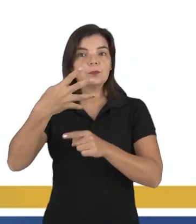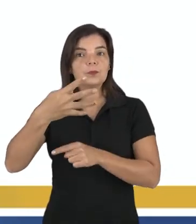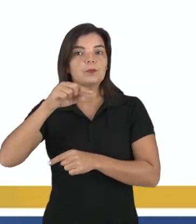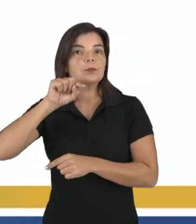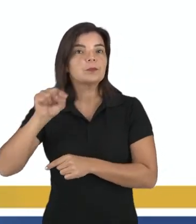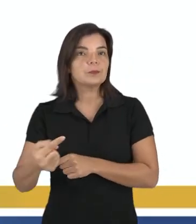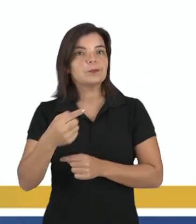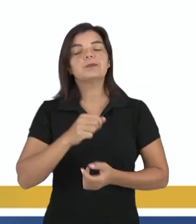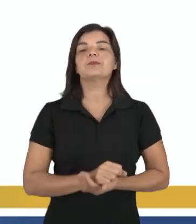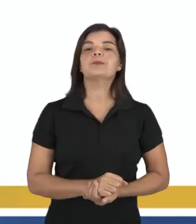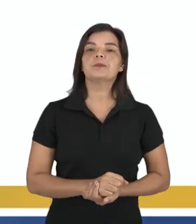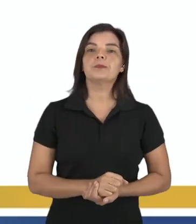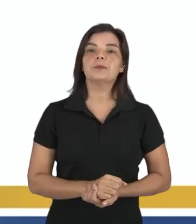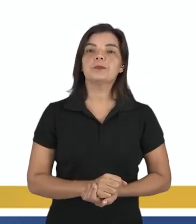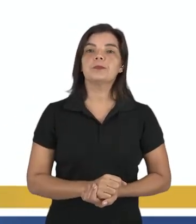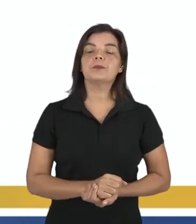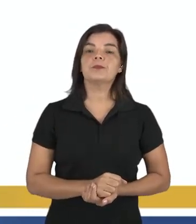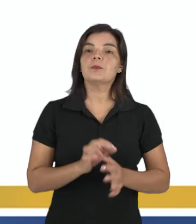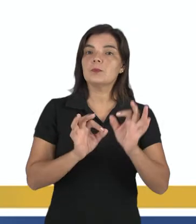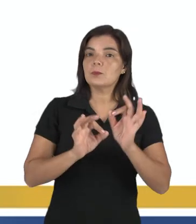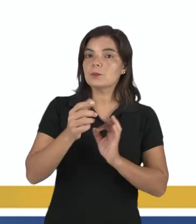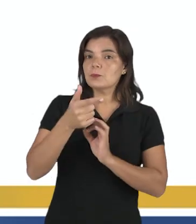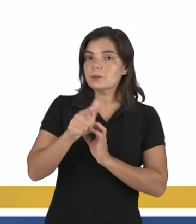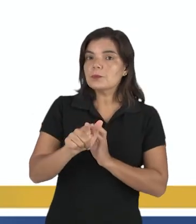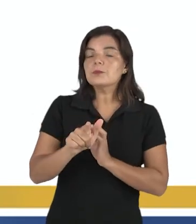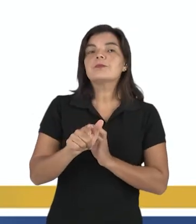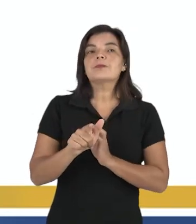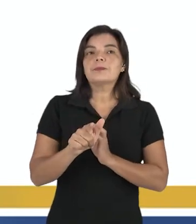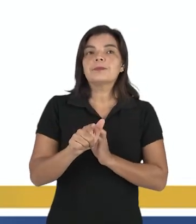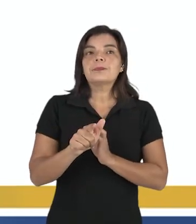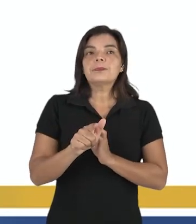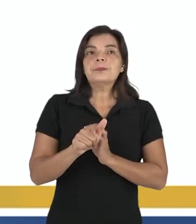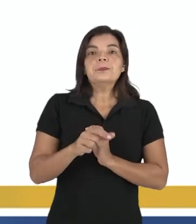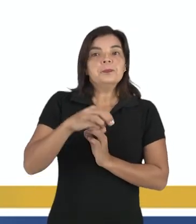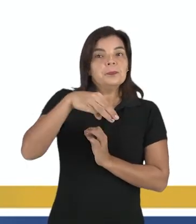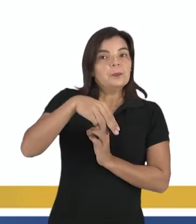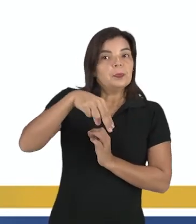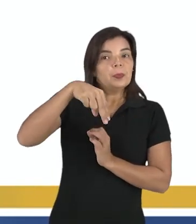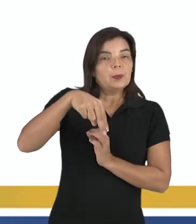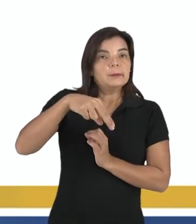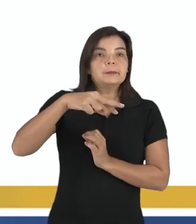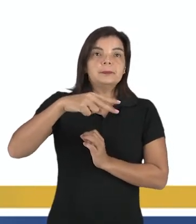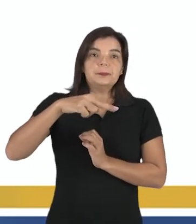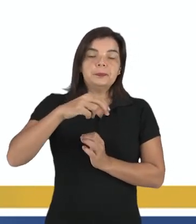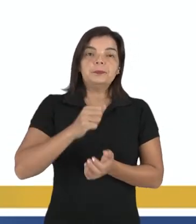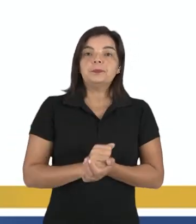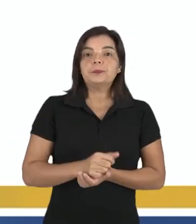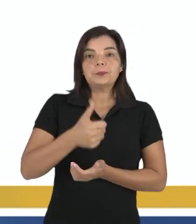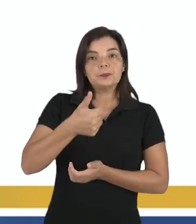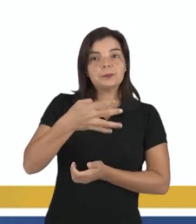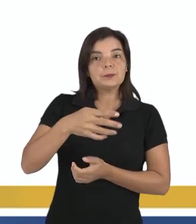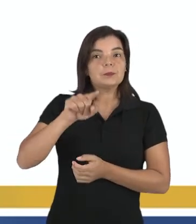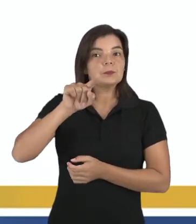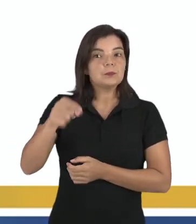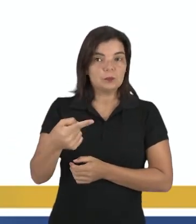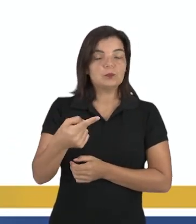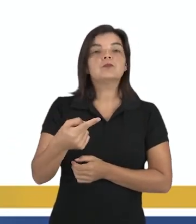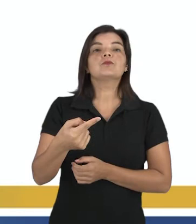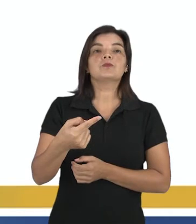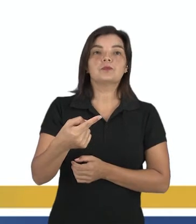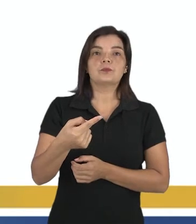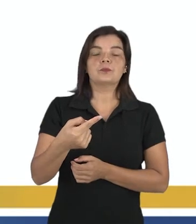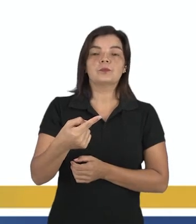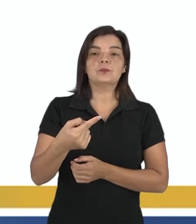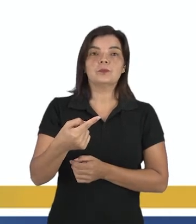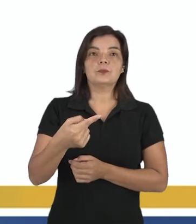vezes 4.000. Fazendo o rearranjo nessa situação, nós vamos perceber que nós vamos ter que o montante é